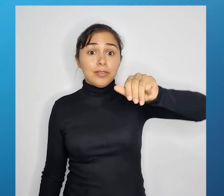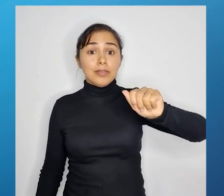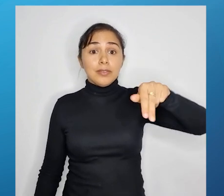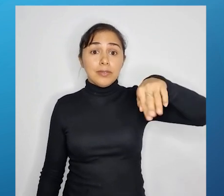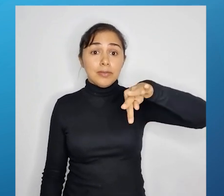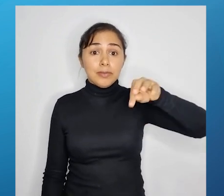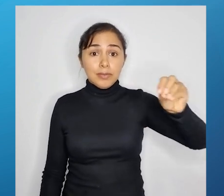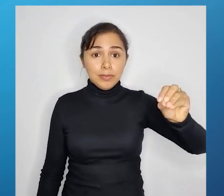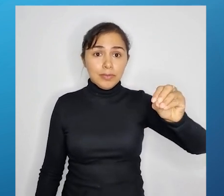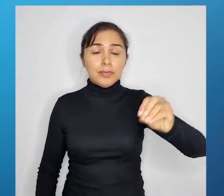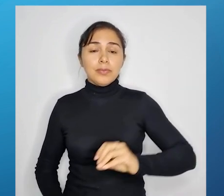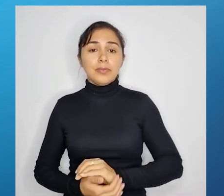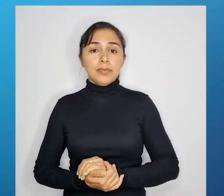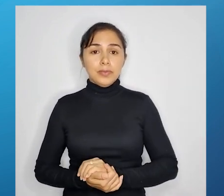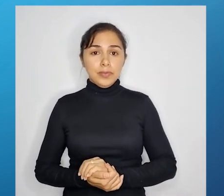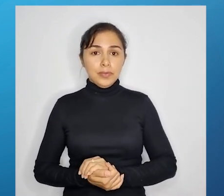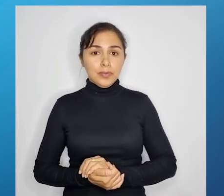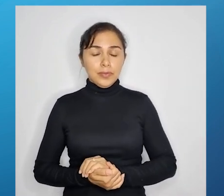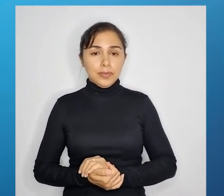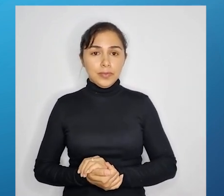intermediária.